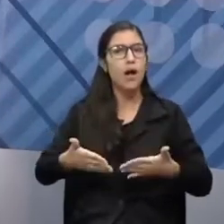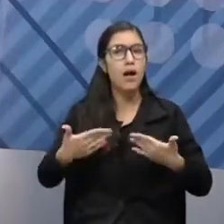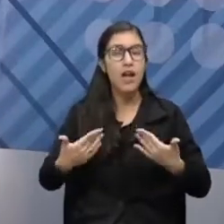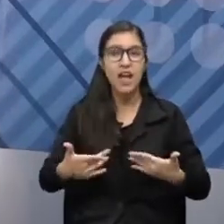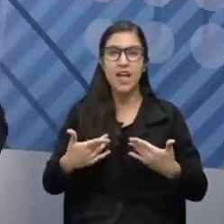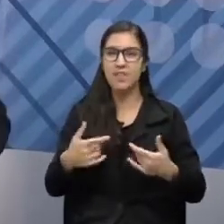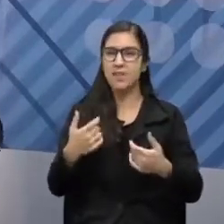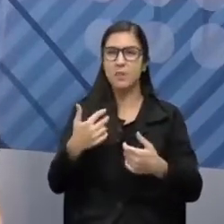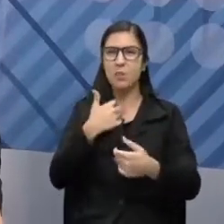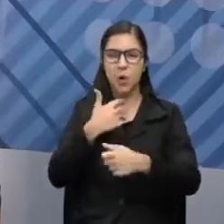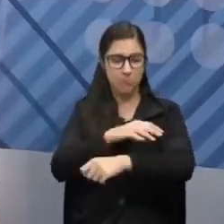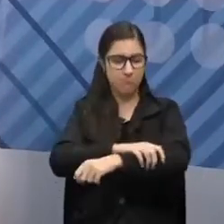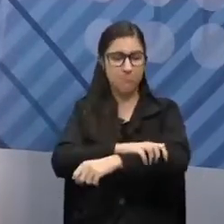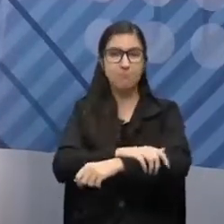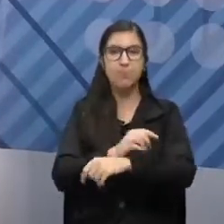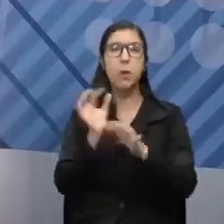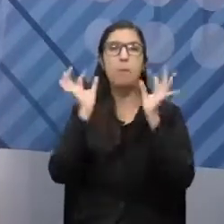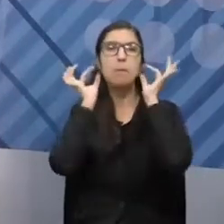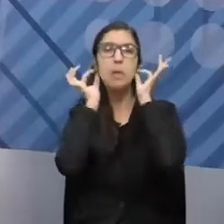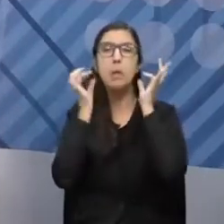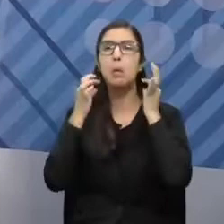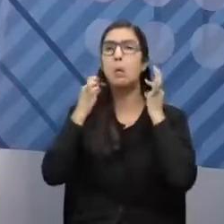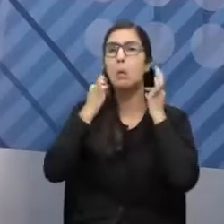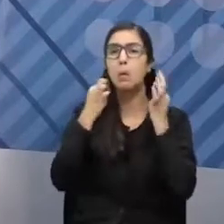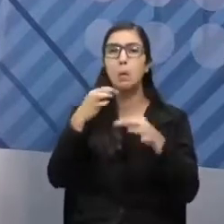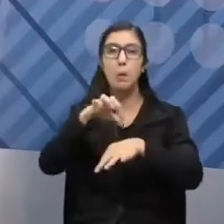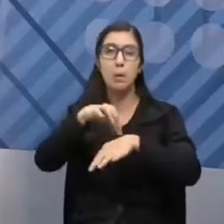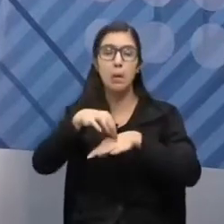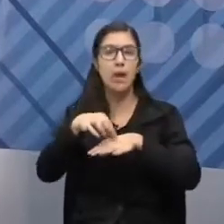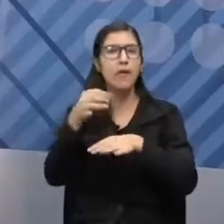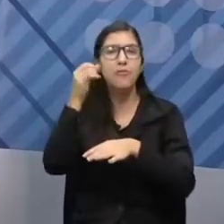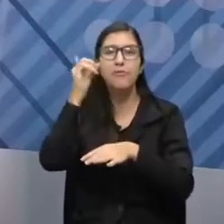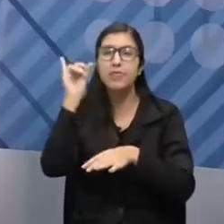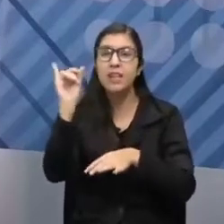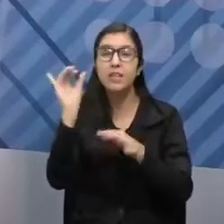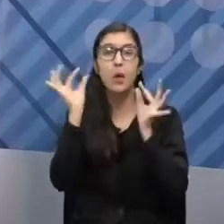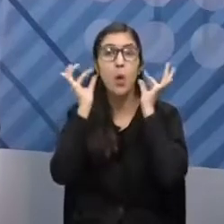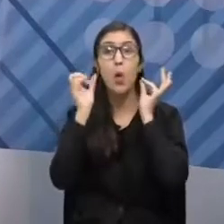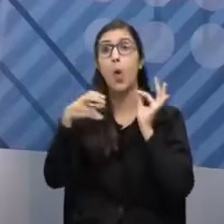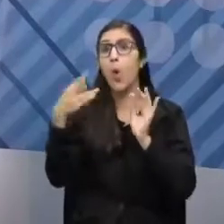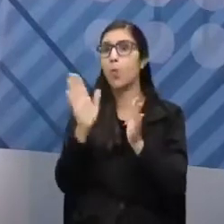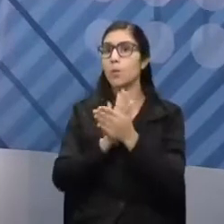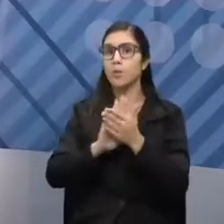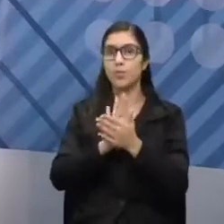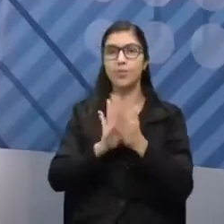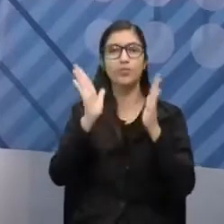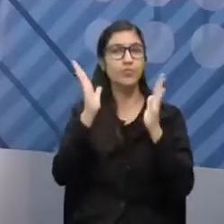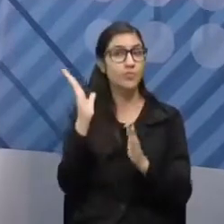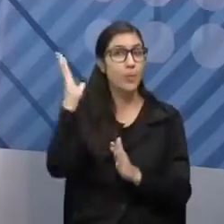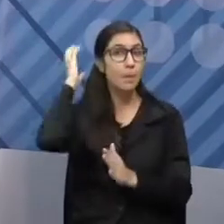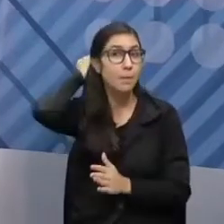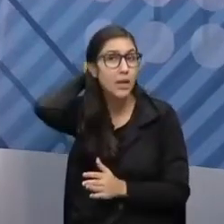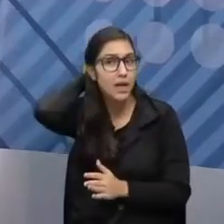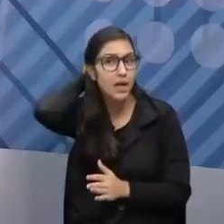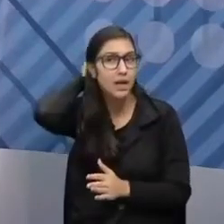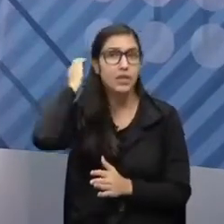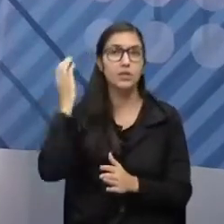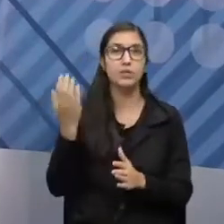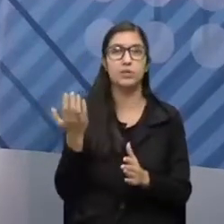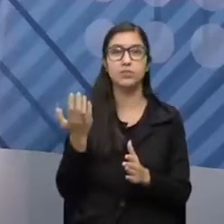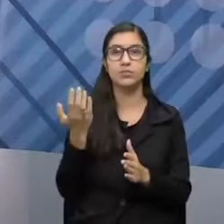não machuque, poucos acessórios ou nenhum, brinco pequeno ou nenhum, cabelinho preso,